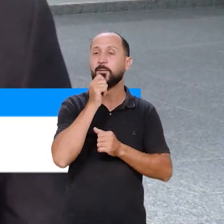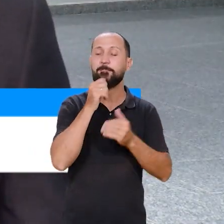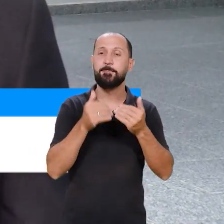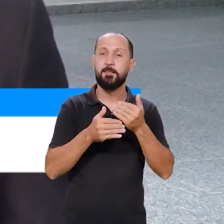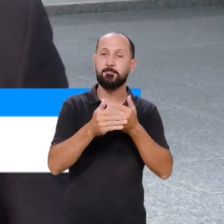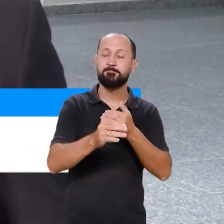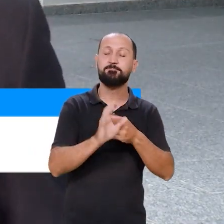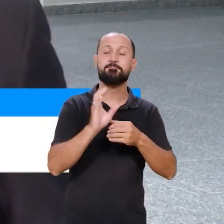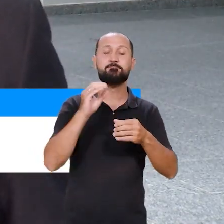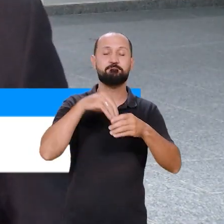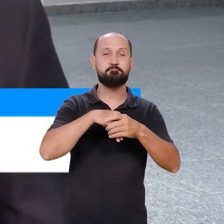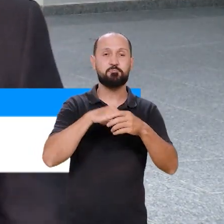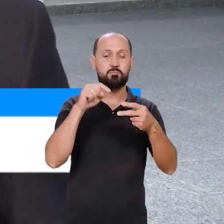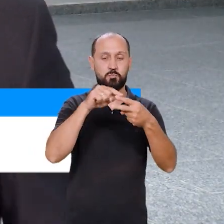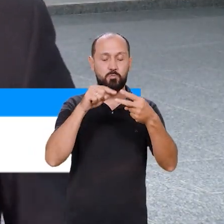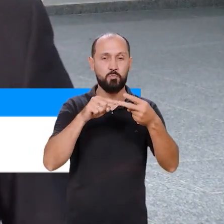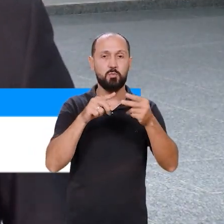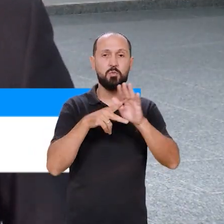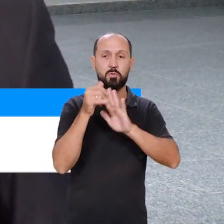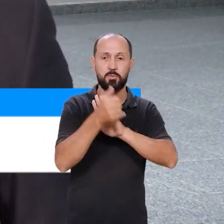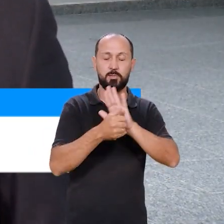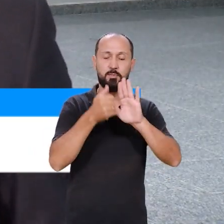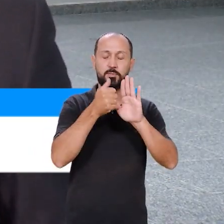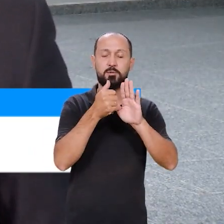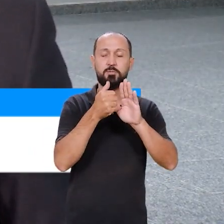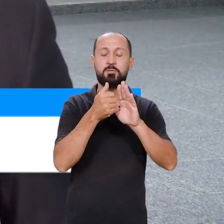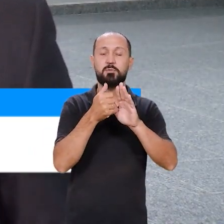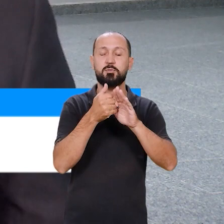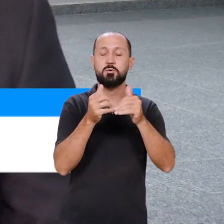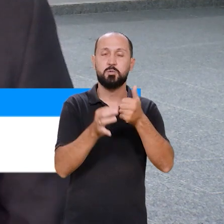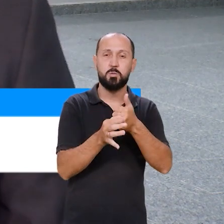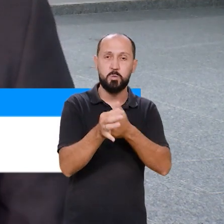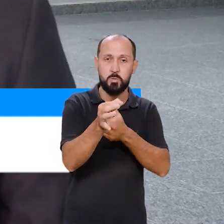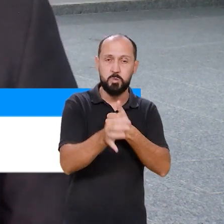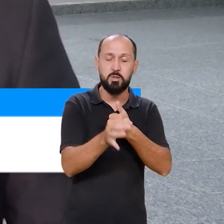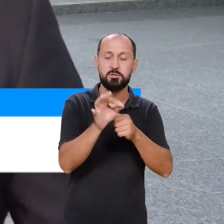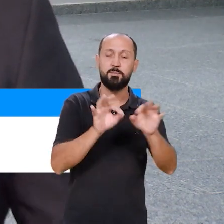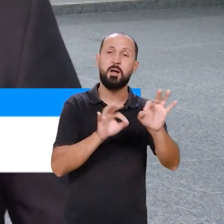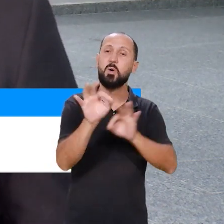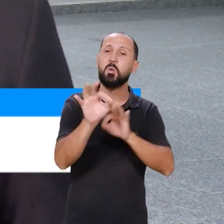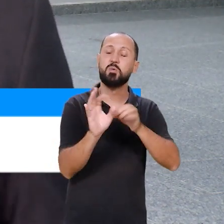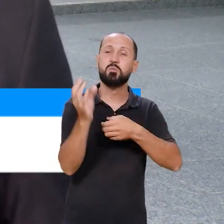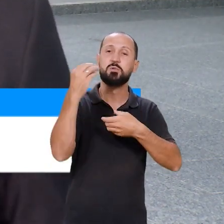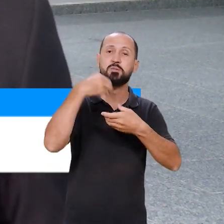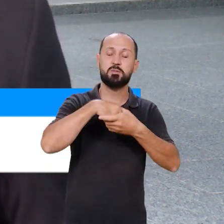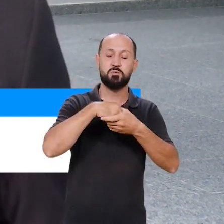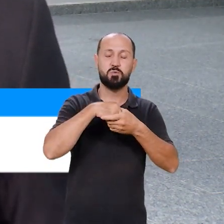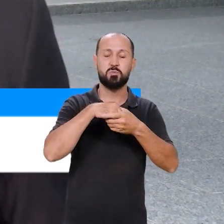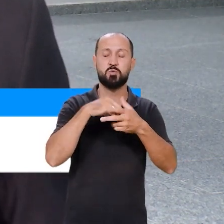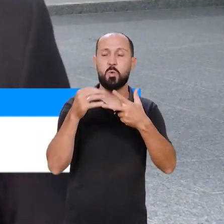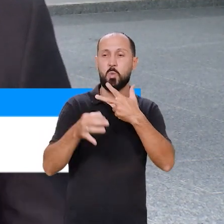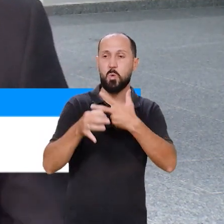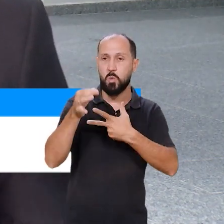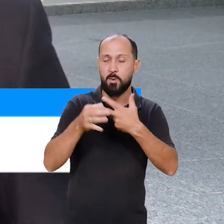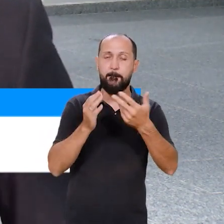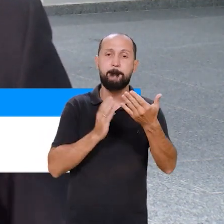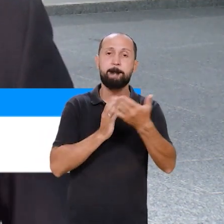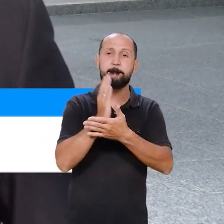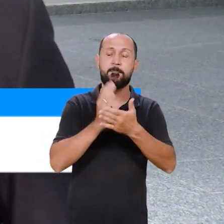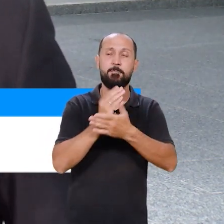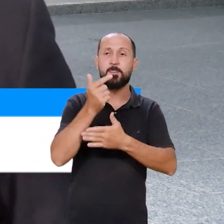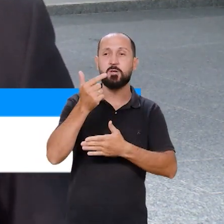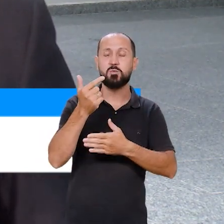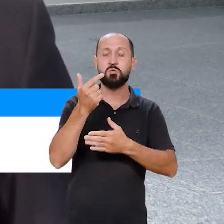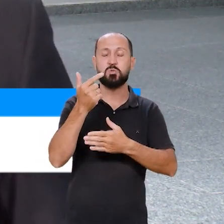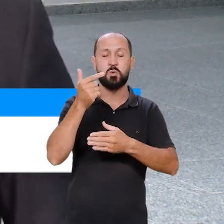ainda, durante a ordem do dia, outros 2 projetos do Tribunal de Justiça que tratam sobre a organização interna do Judiciário foram